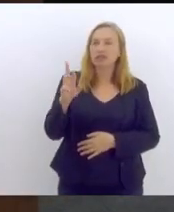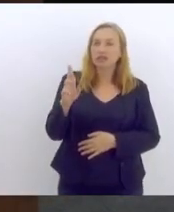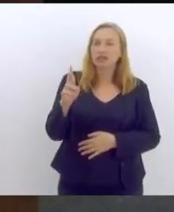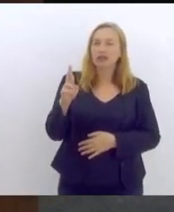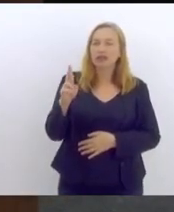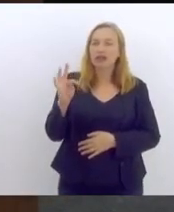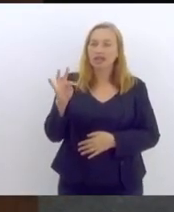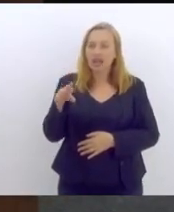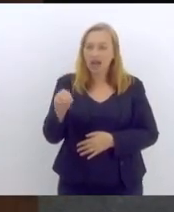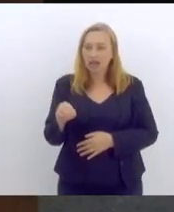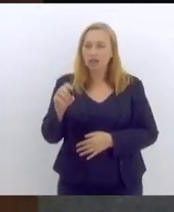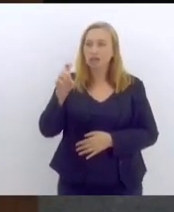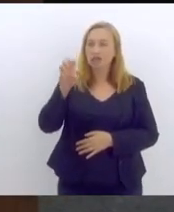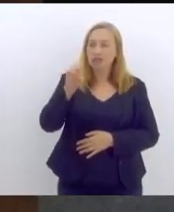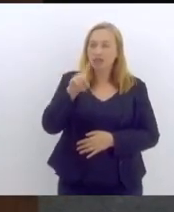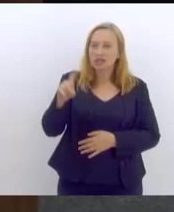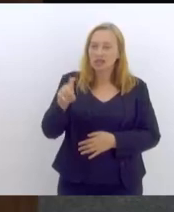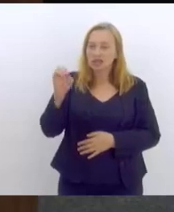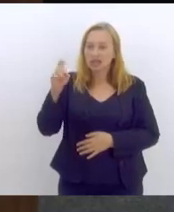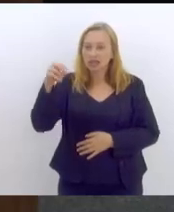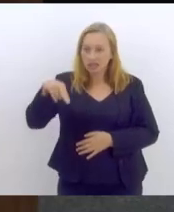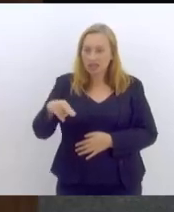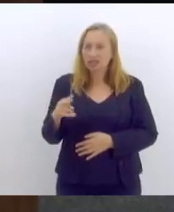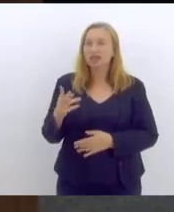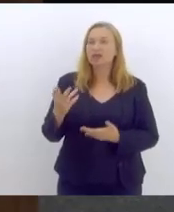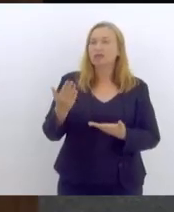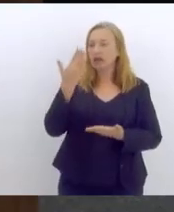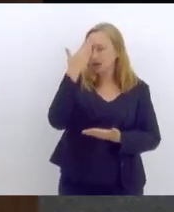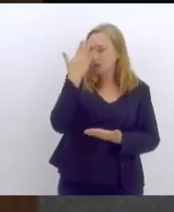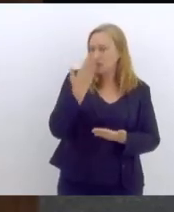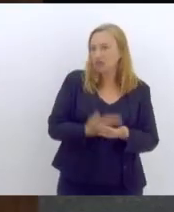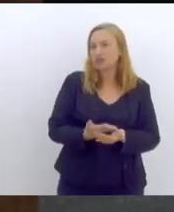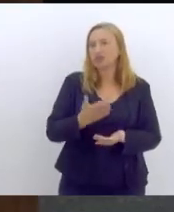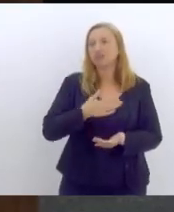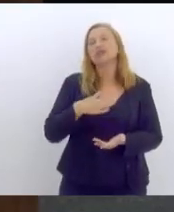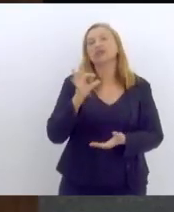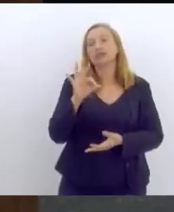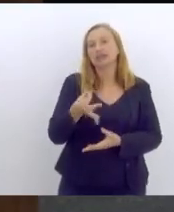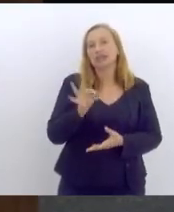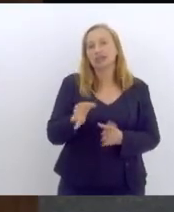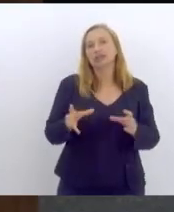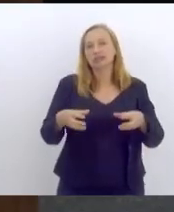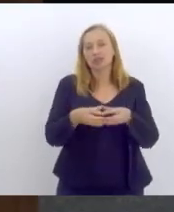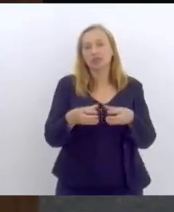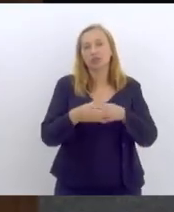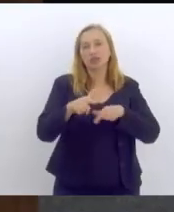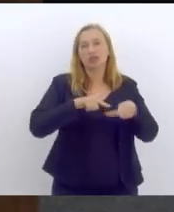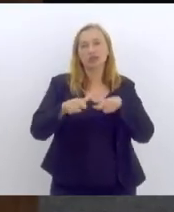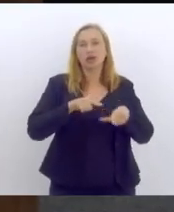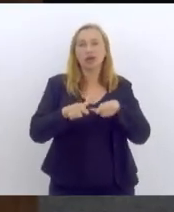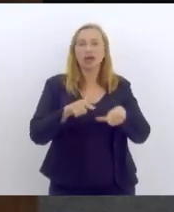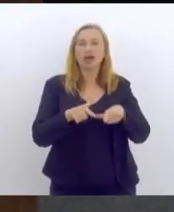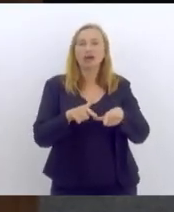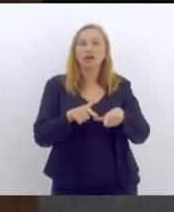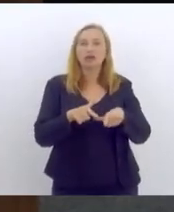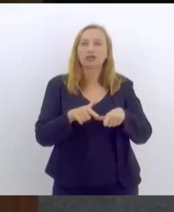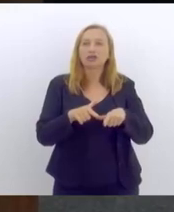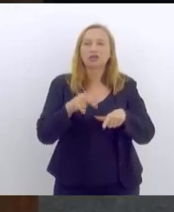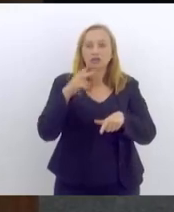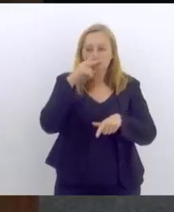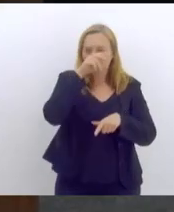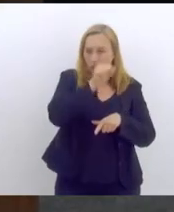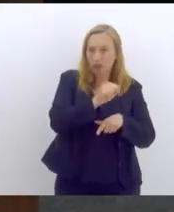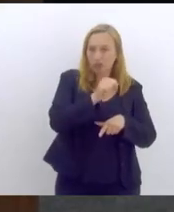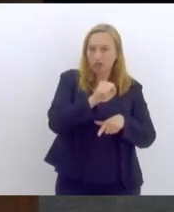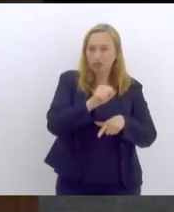Renato, Zeidan, pela confiança. E tenho certeza que essa bancada vai trabalhar de uma forma muito forte